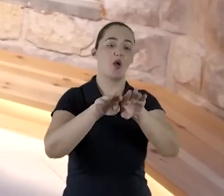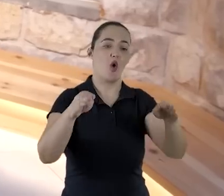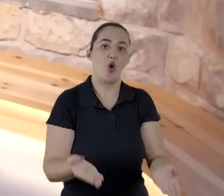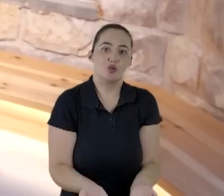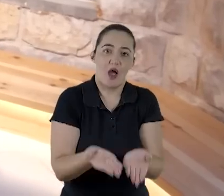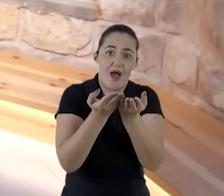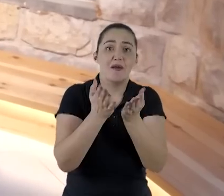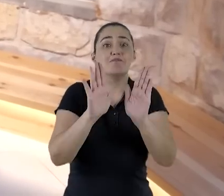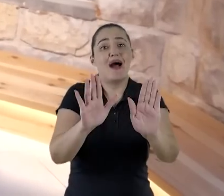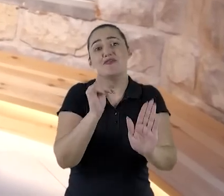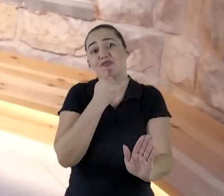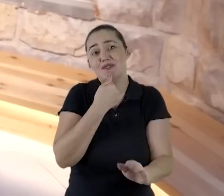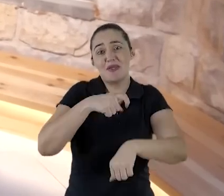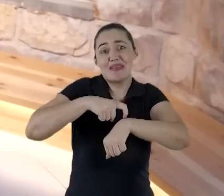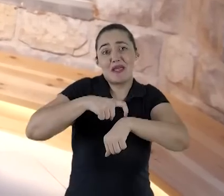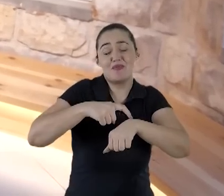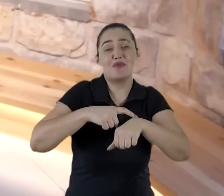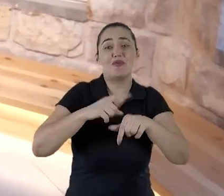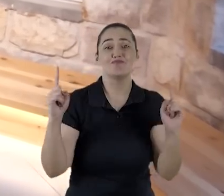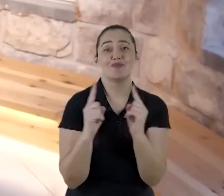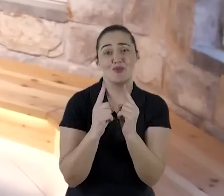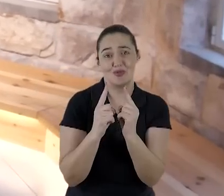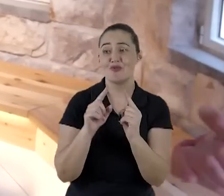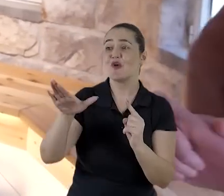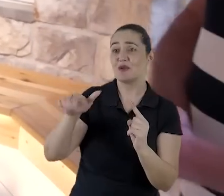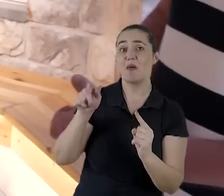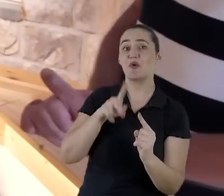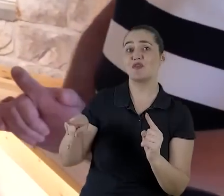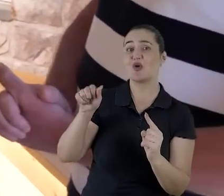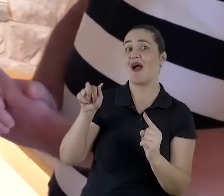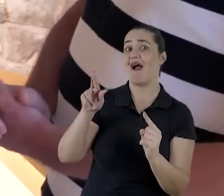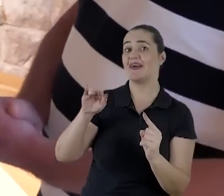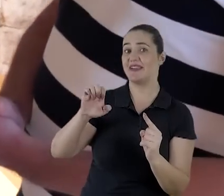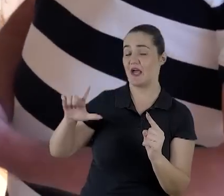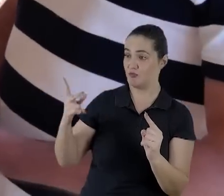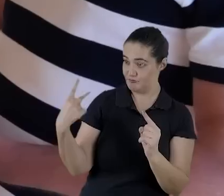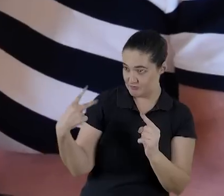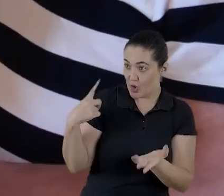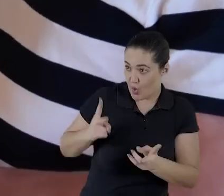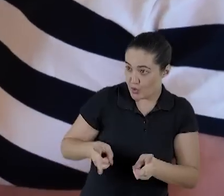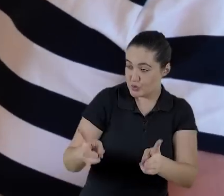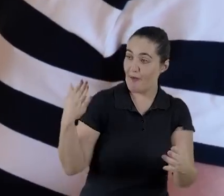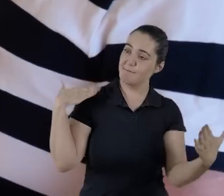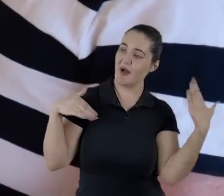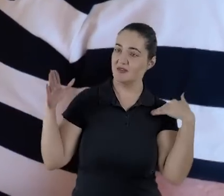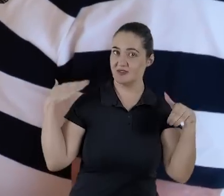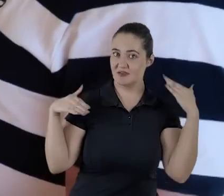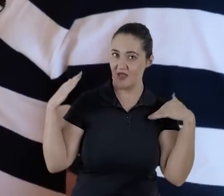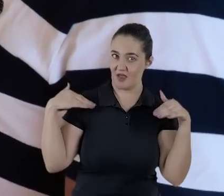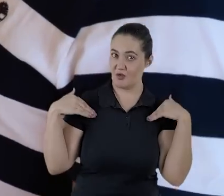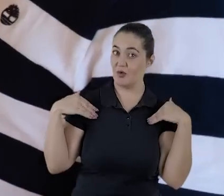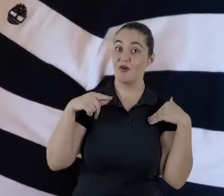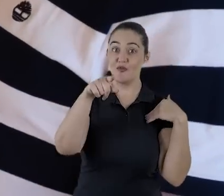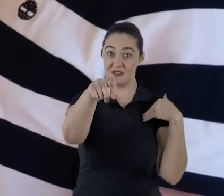horário do Evidências está terminando, eu vou chamar o professor Ariel para a gente continuar um passeio pelo sítio arqueológico dessa vez e